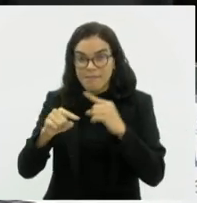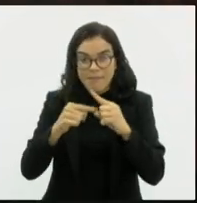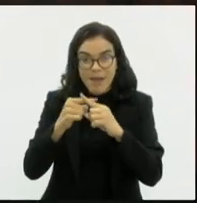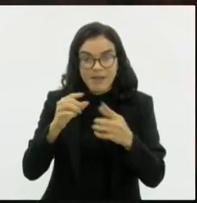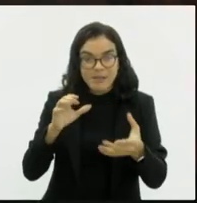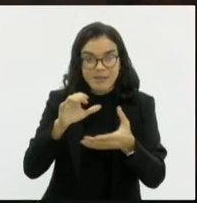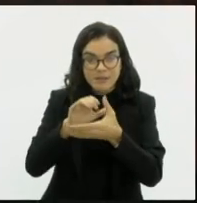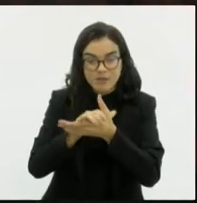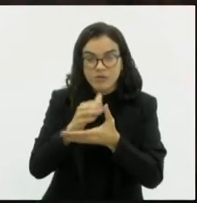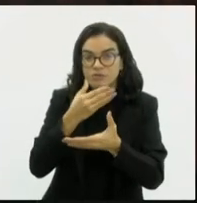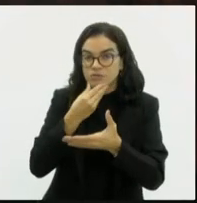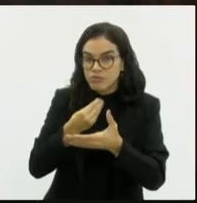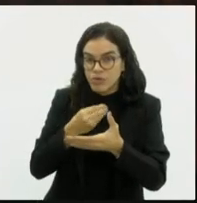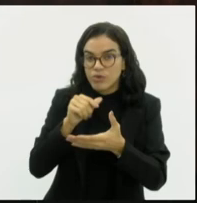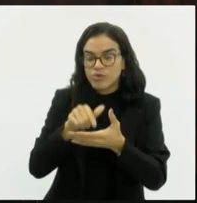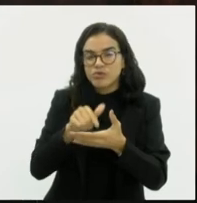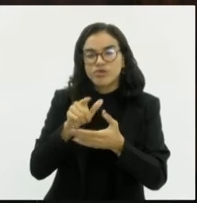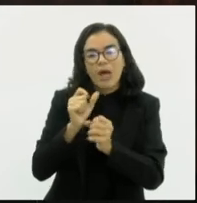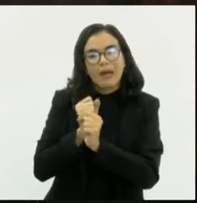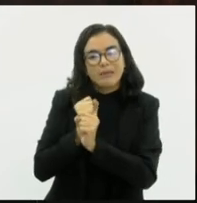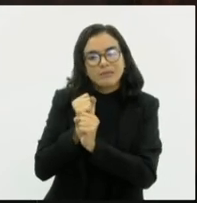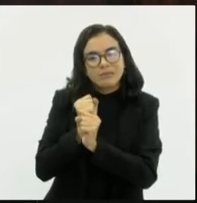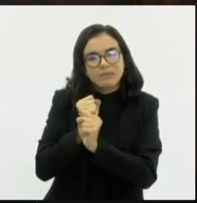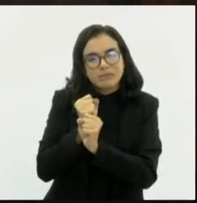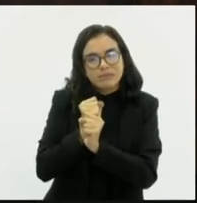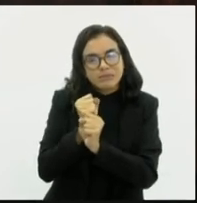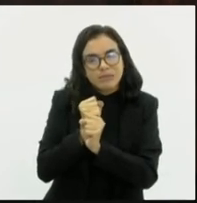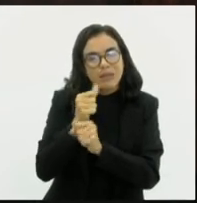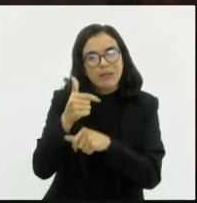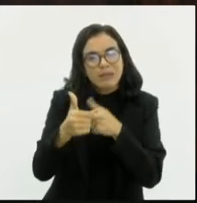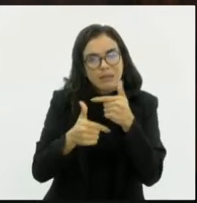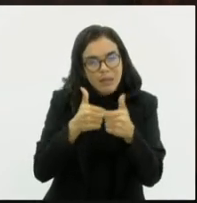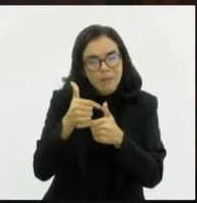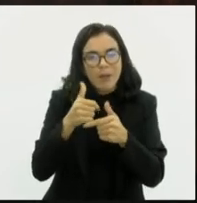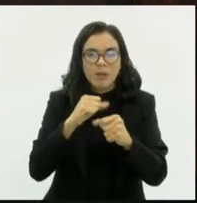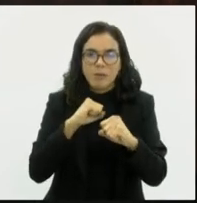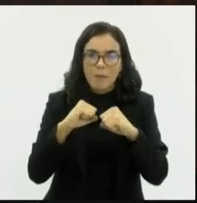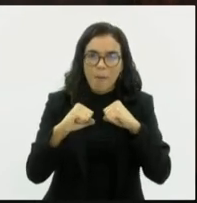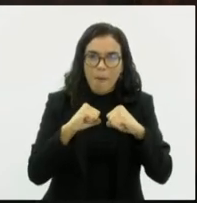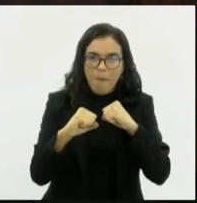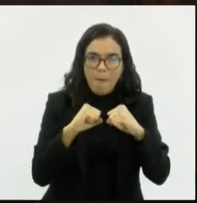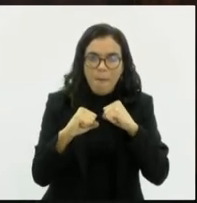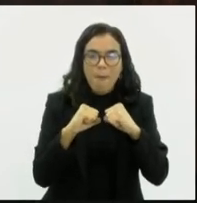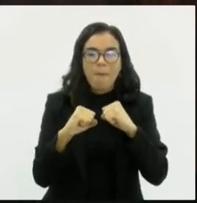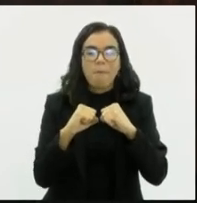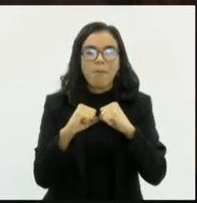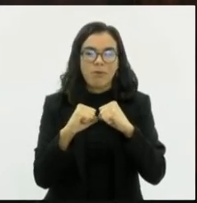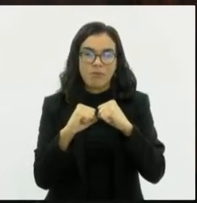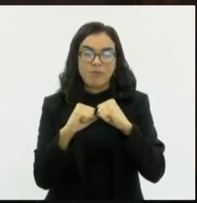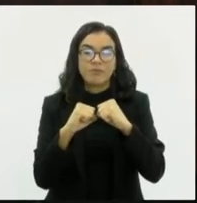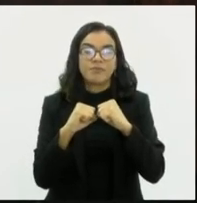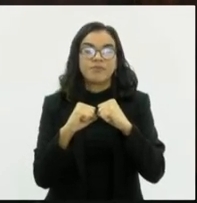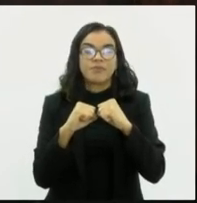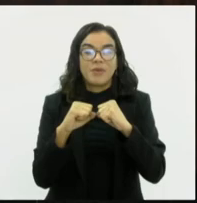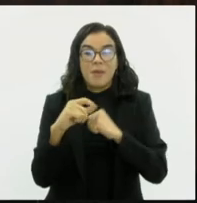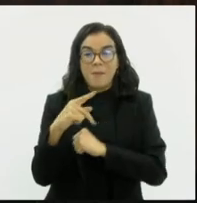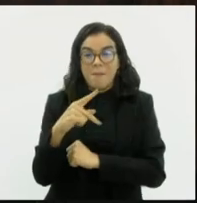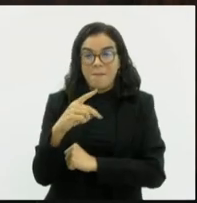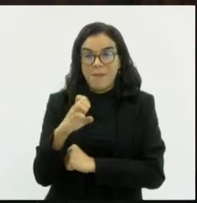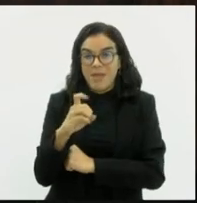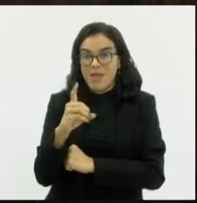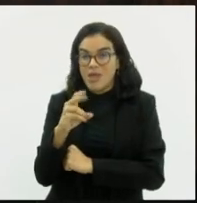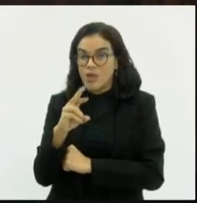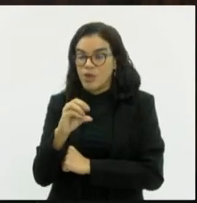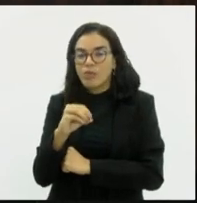há muitos anos, eles vêm desenvolvendo esse trabalho. Inclusive, o Pedro depois vai poder dizer aqui, teremos